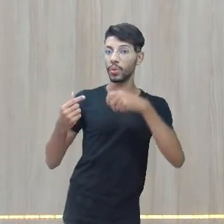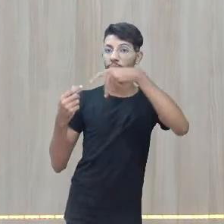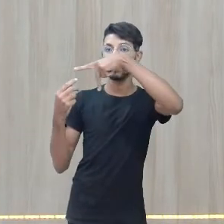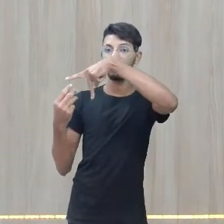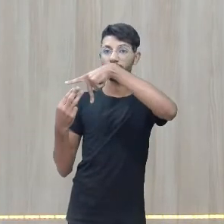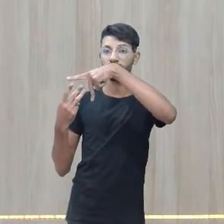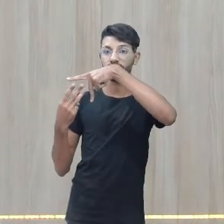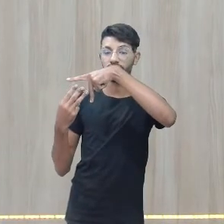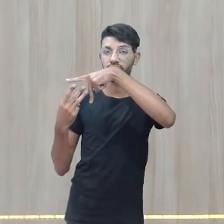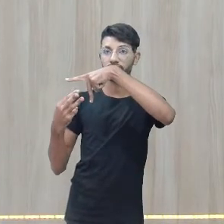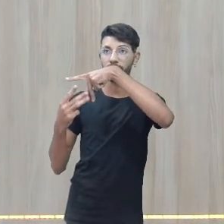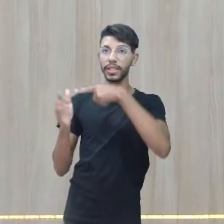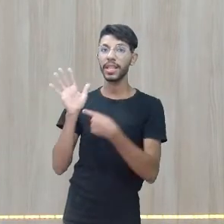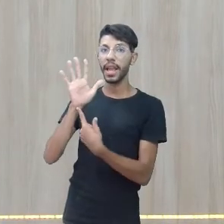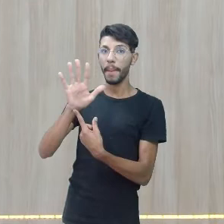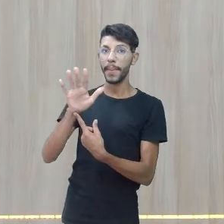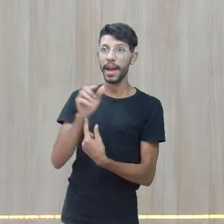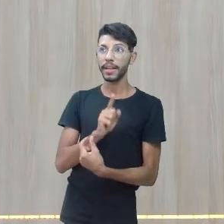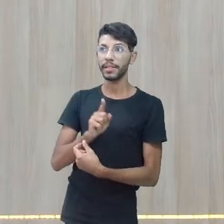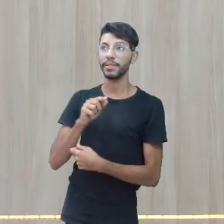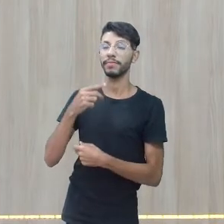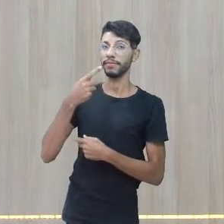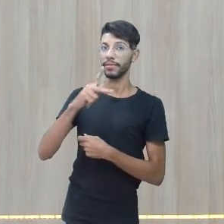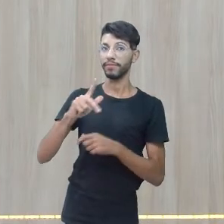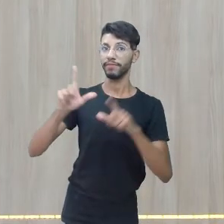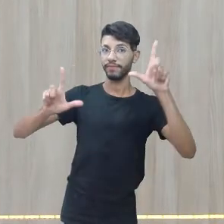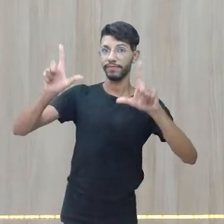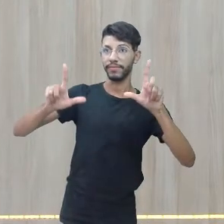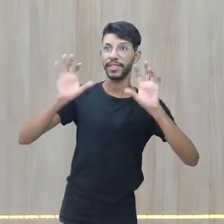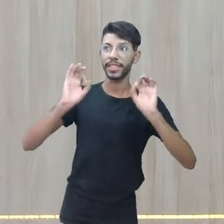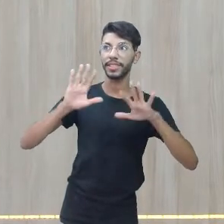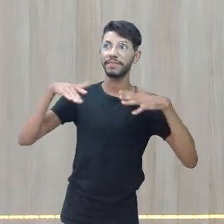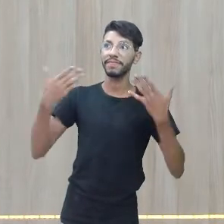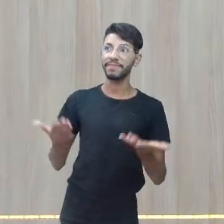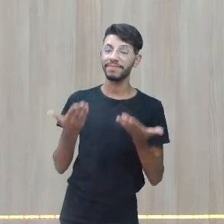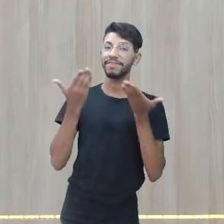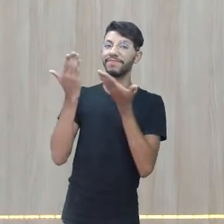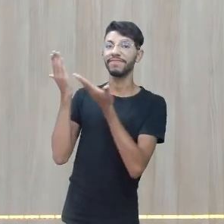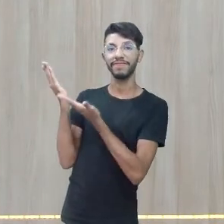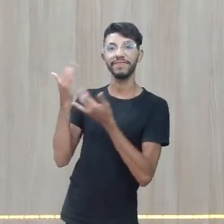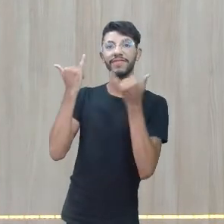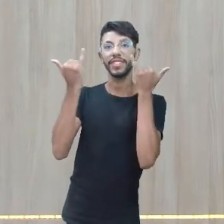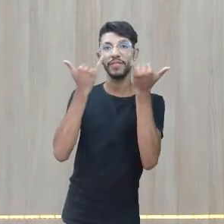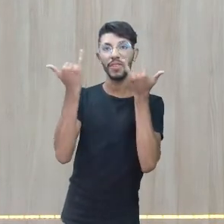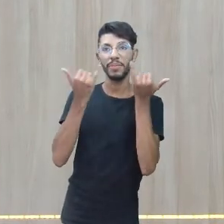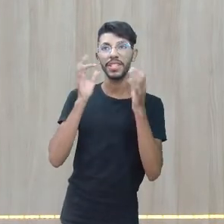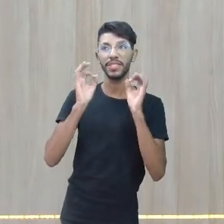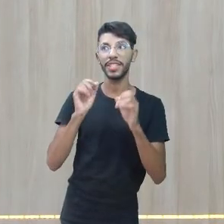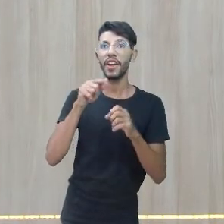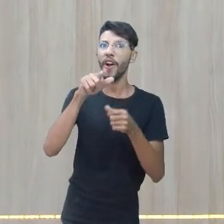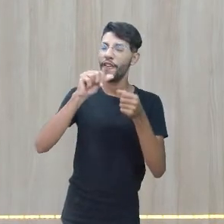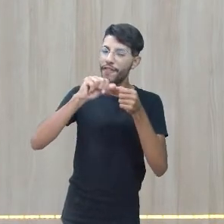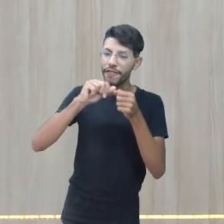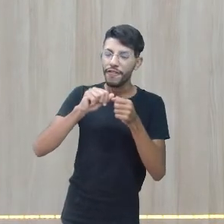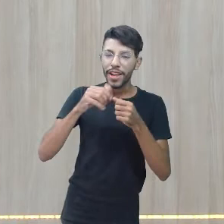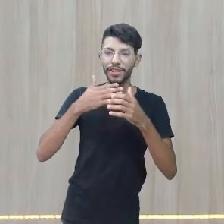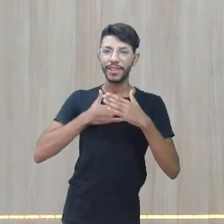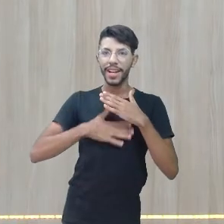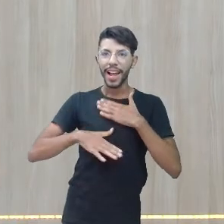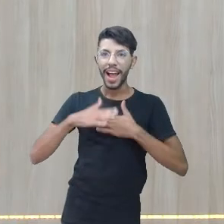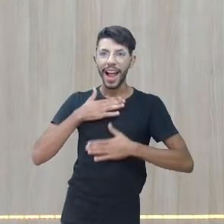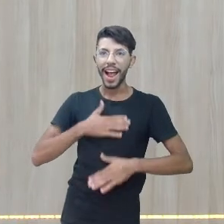lado esquerdo da sua tela. Então, está aí a informação, faz bem direitinho, com paciência